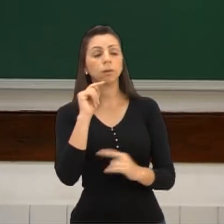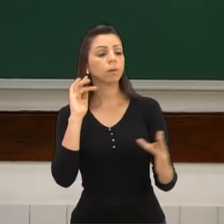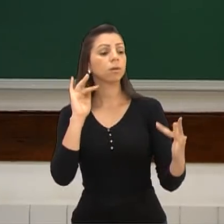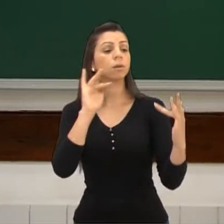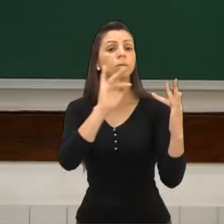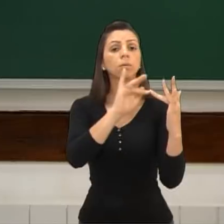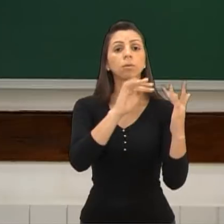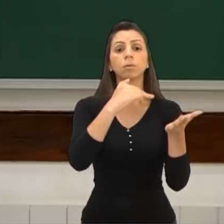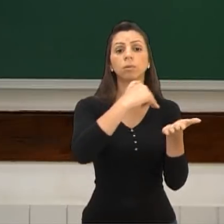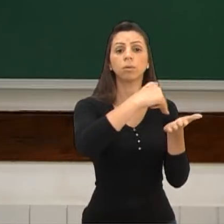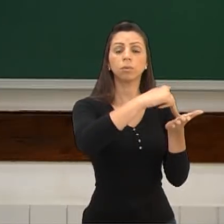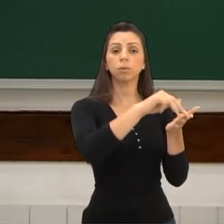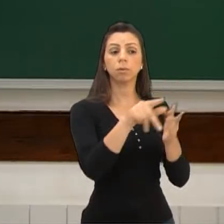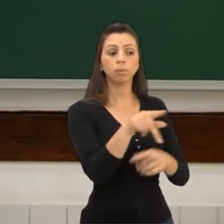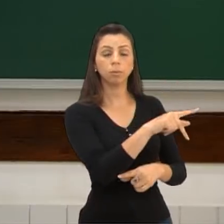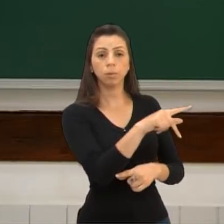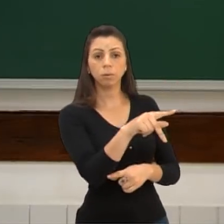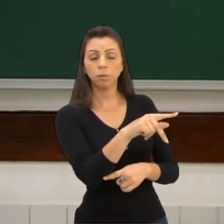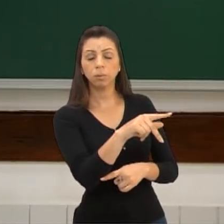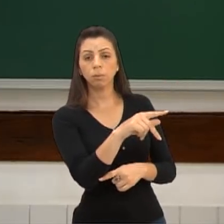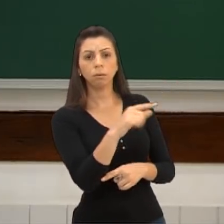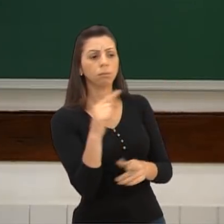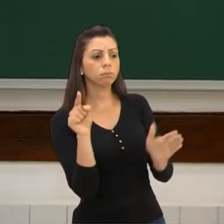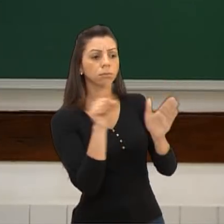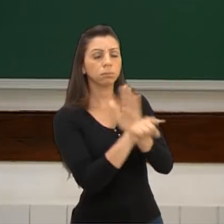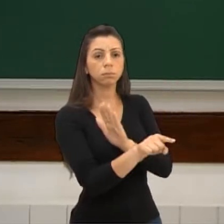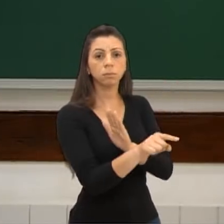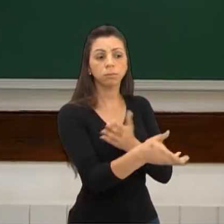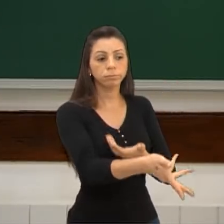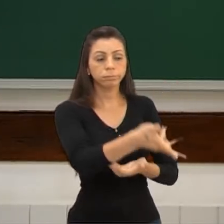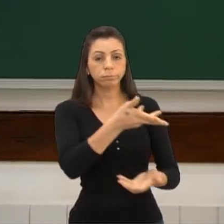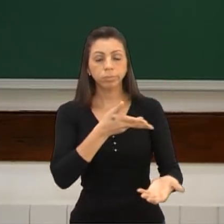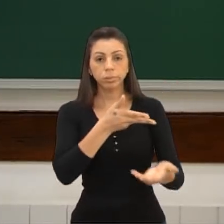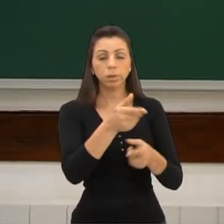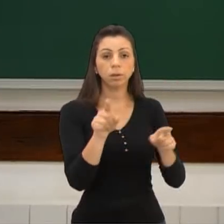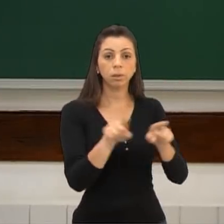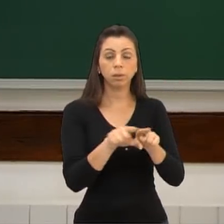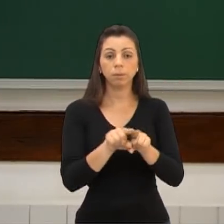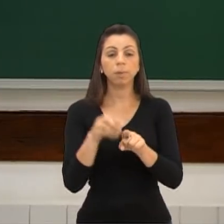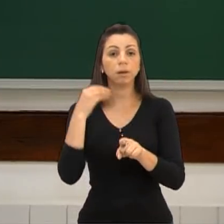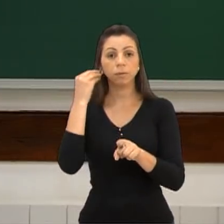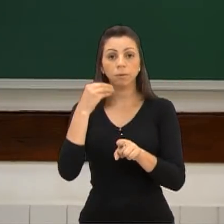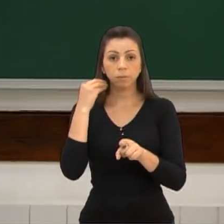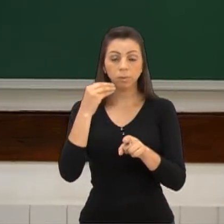seu professor e mande para ele os questionamentos e realize as suas atividades